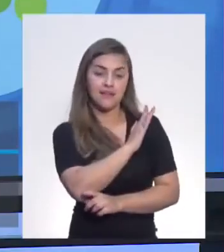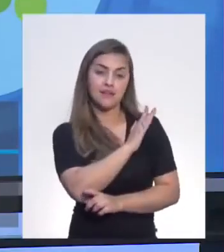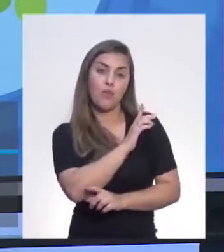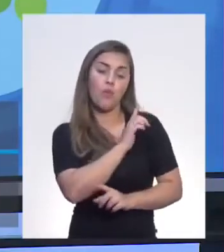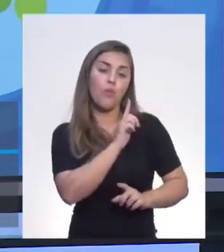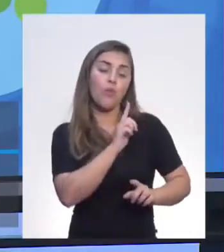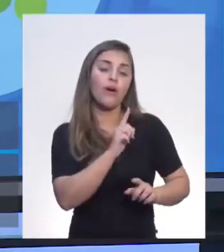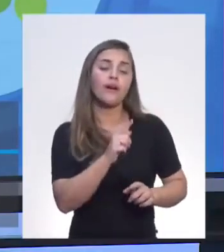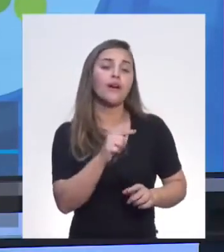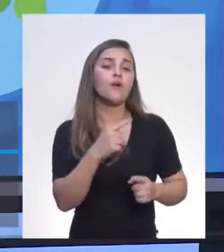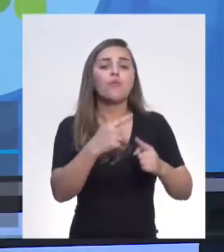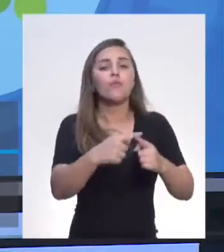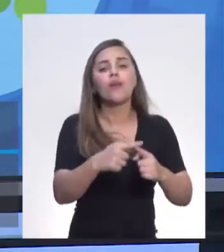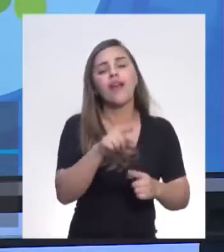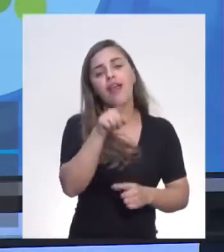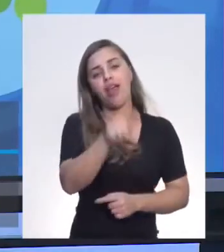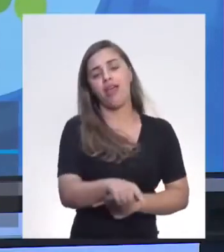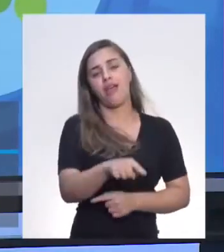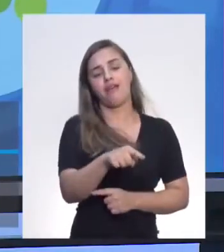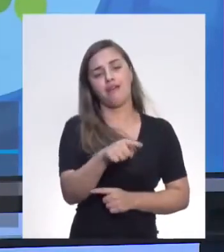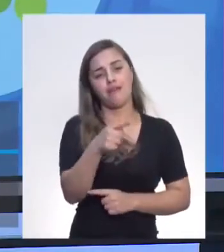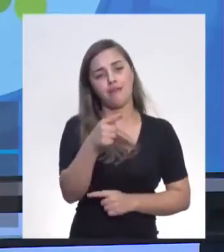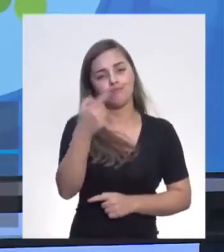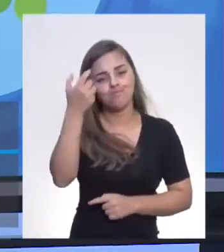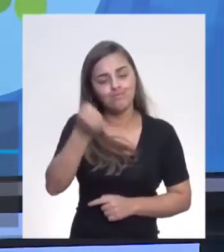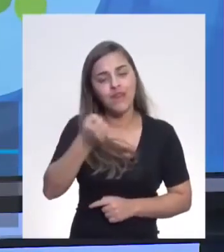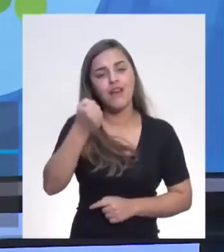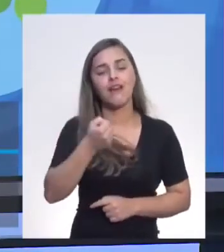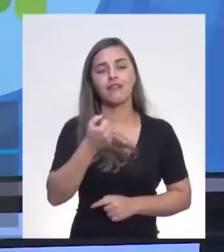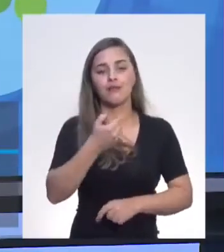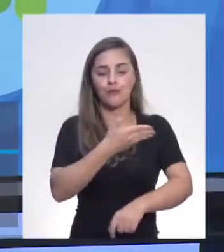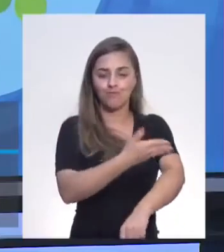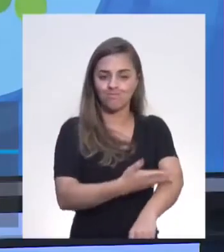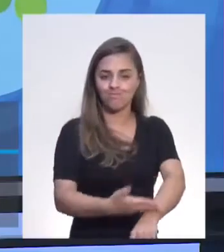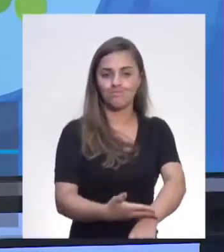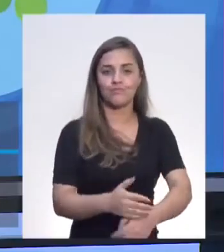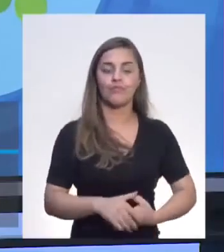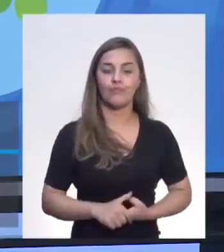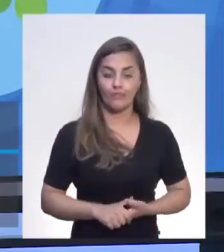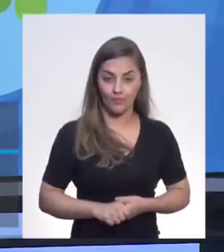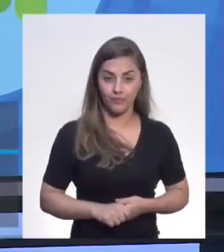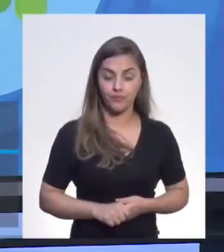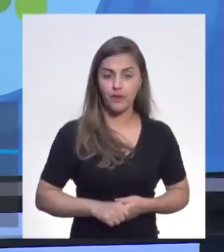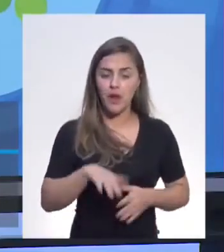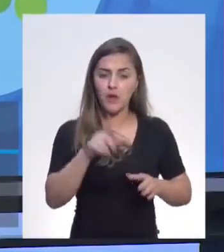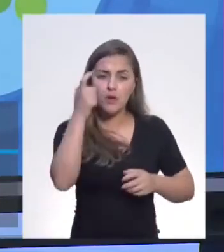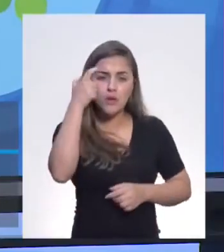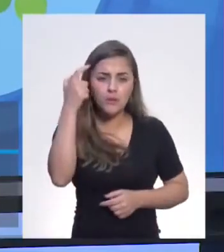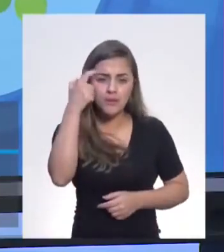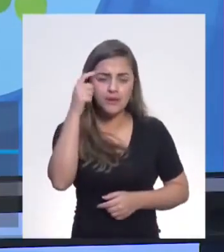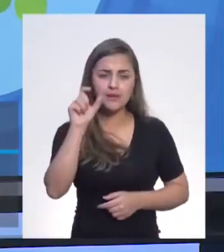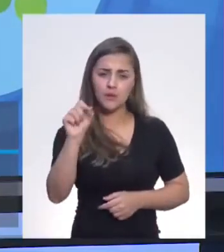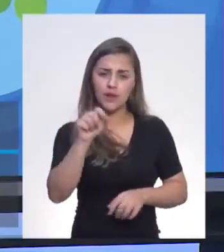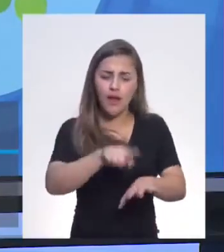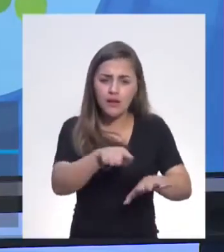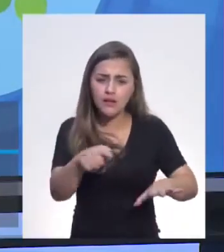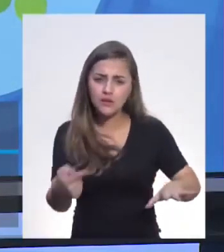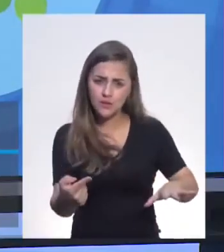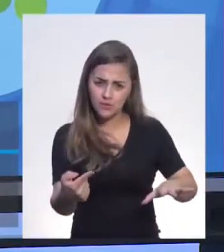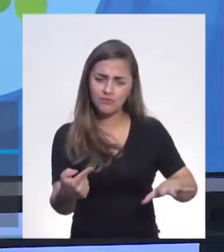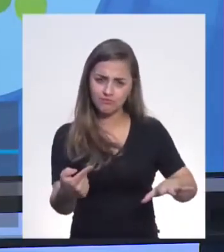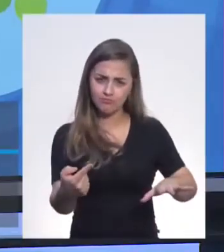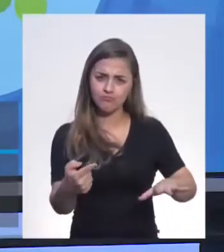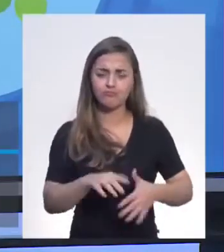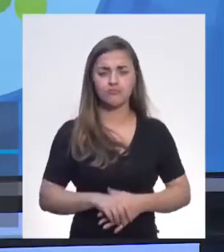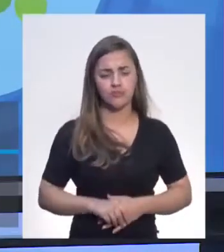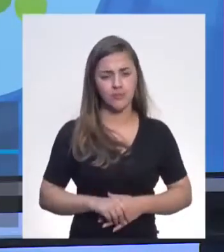também anteriormente, que é, quando a gente pensa sobre exclusão social, a gente tem que entender que imagina você